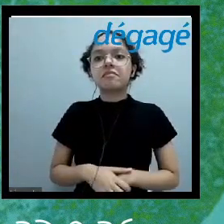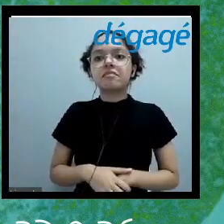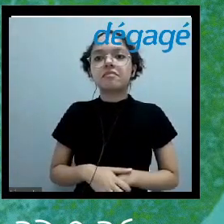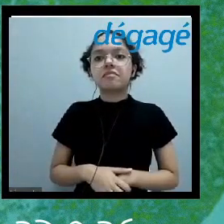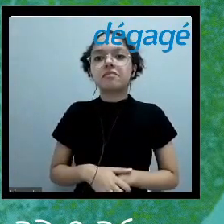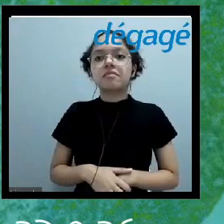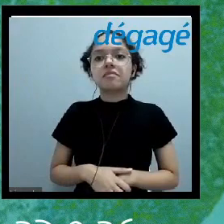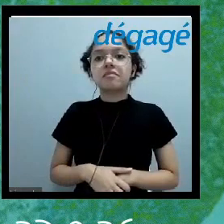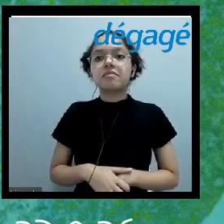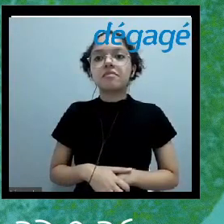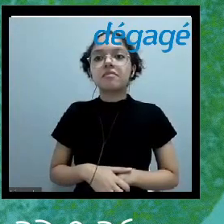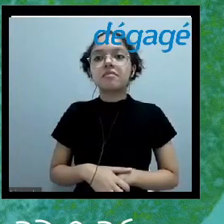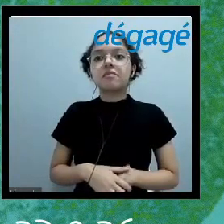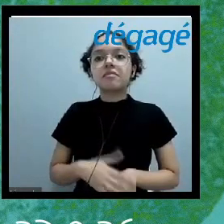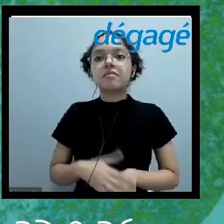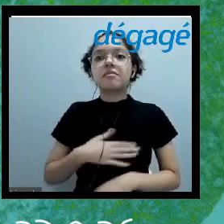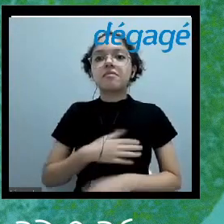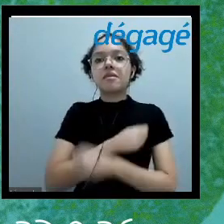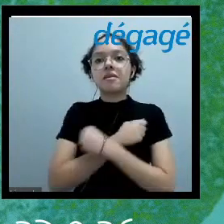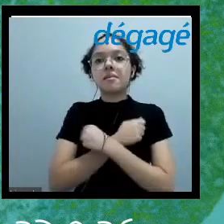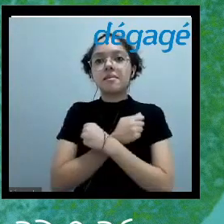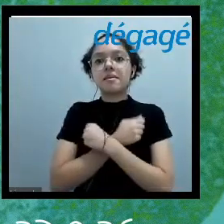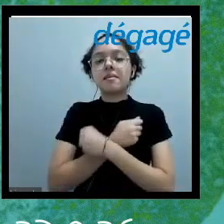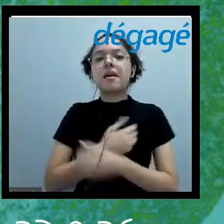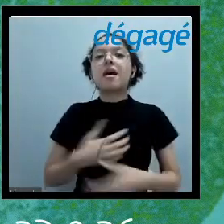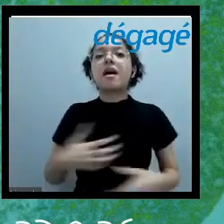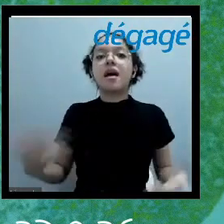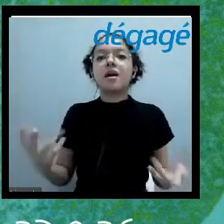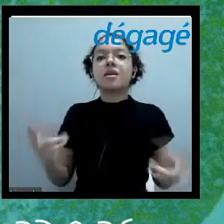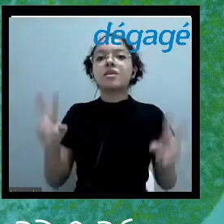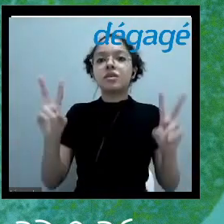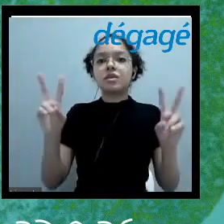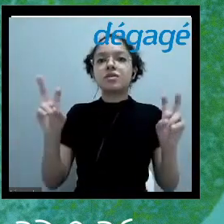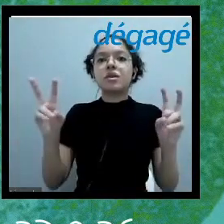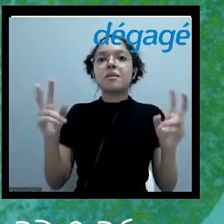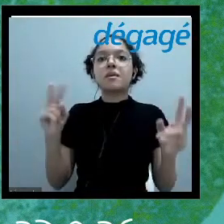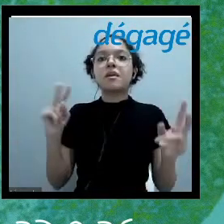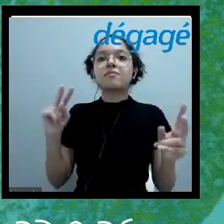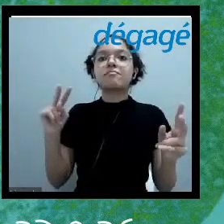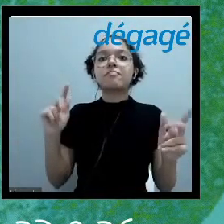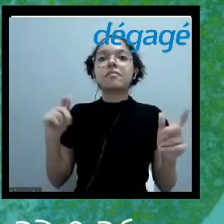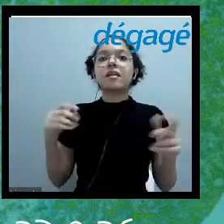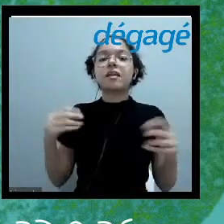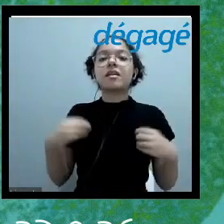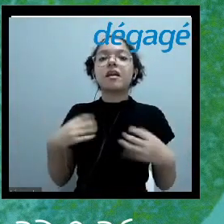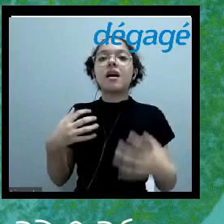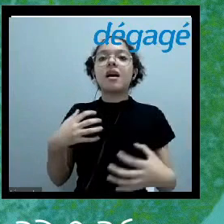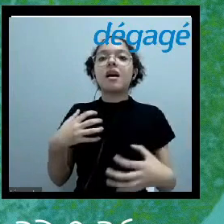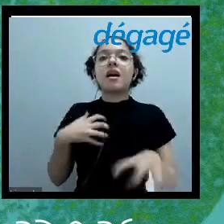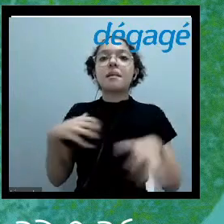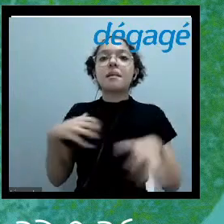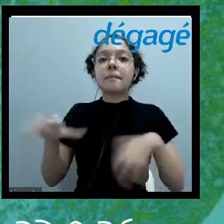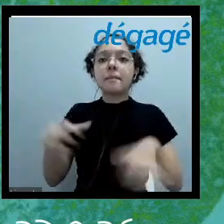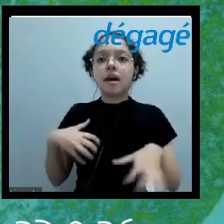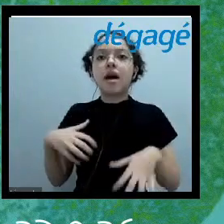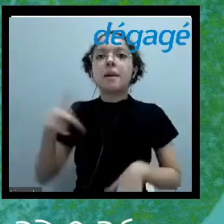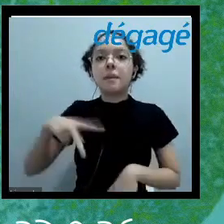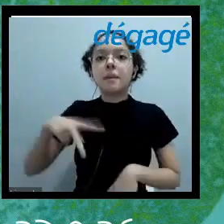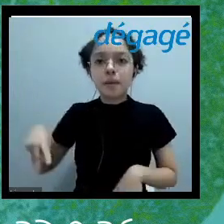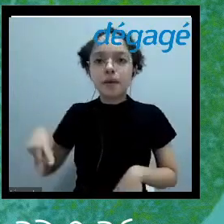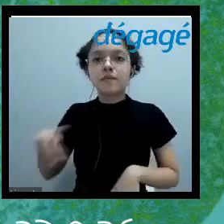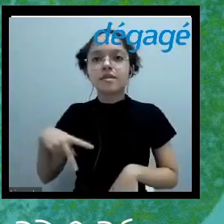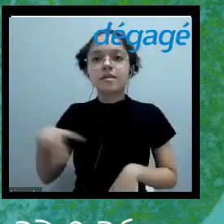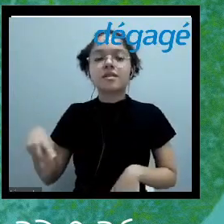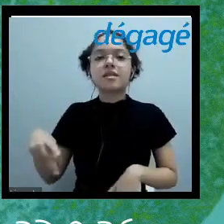meu abraço, queria dizer isso, né? Muito obrigado. Você me ensinou, você foi meu professor, como se fosse isso,